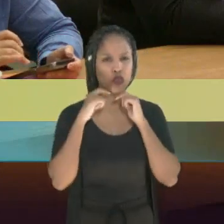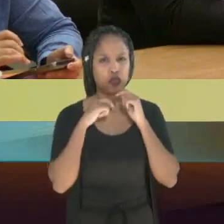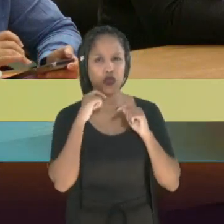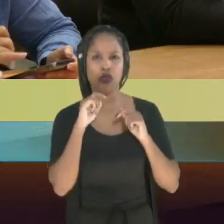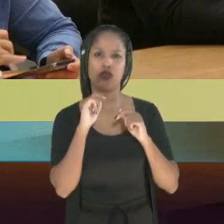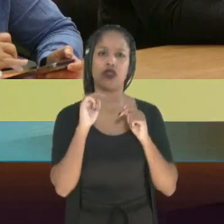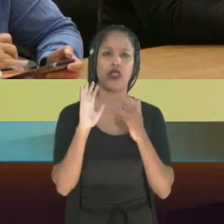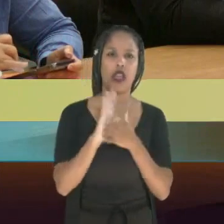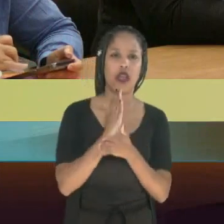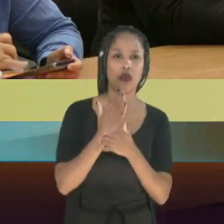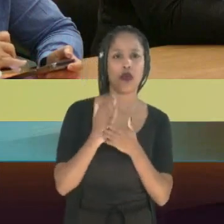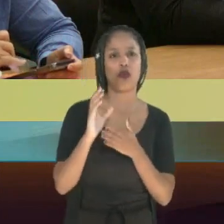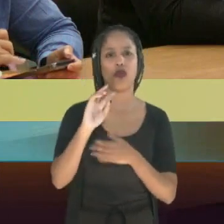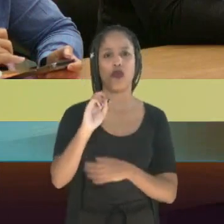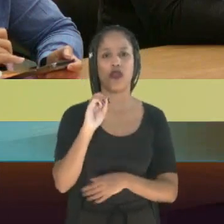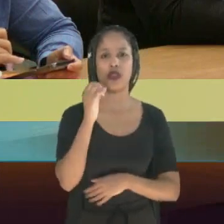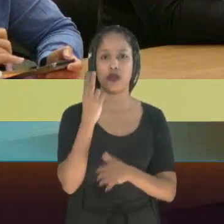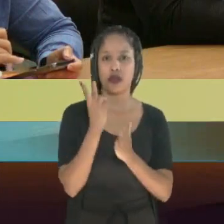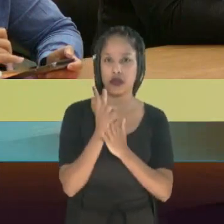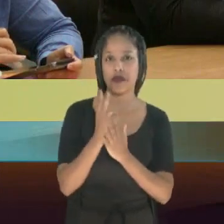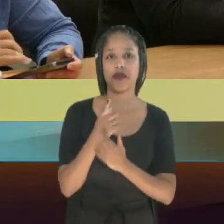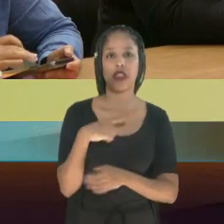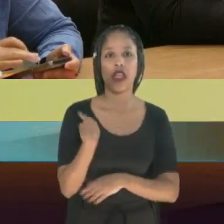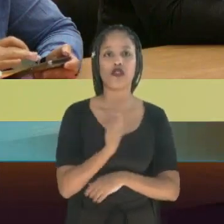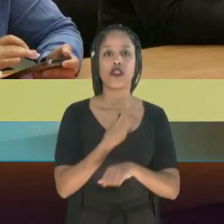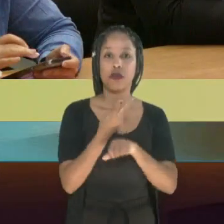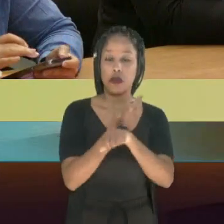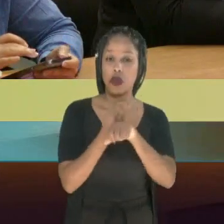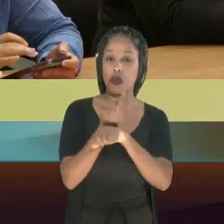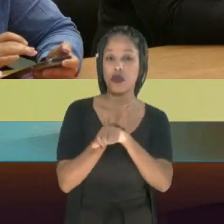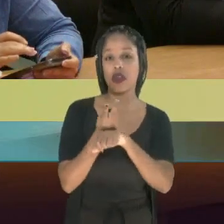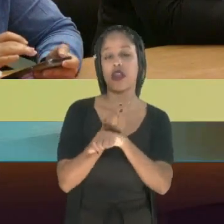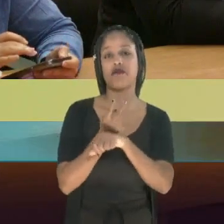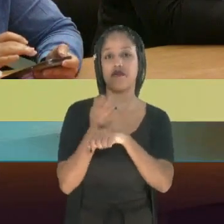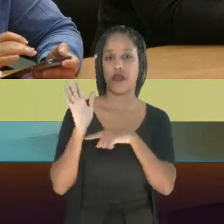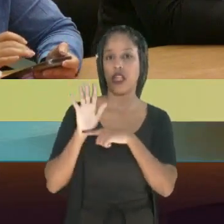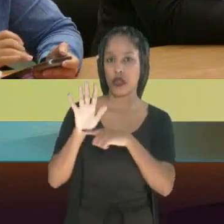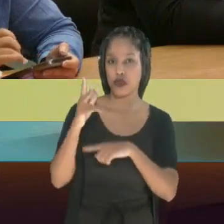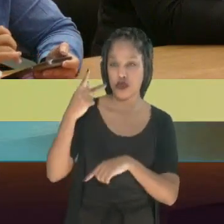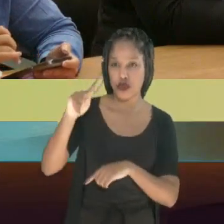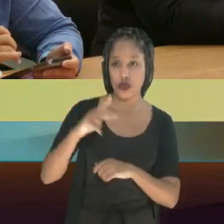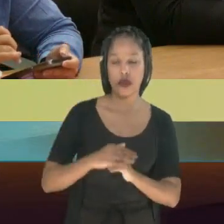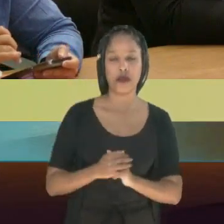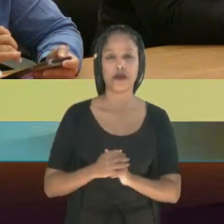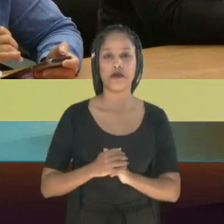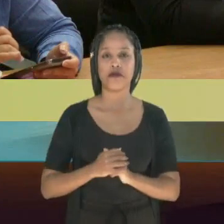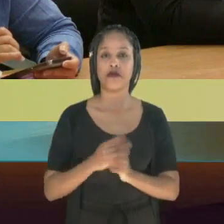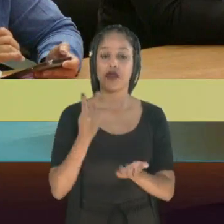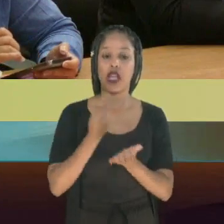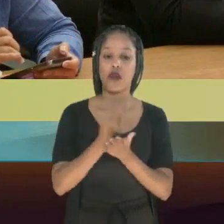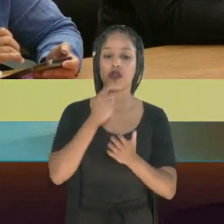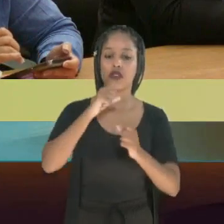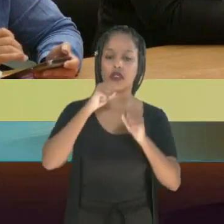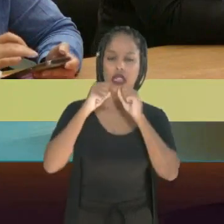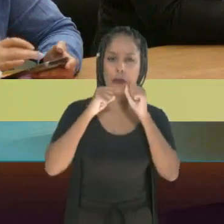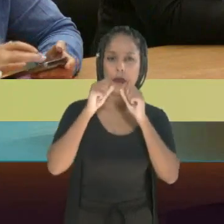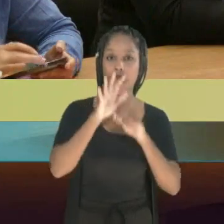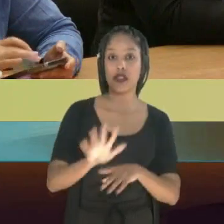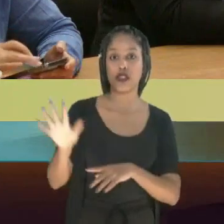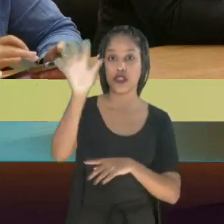dúvida ou se algumas dúvidas persistir, nós iremos procurar sua assessoria, para que o debate ele seja